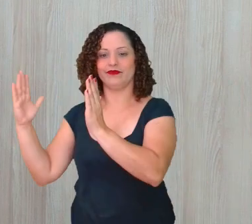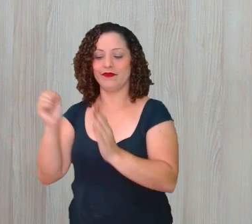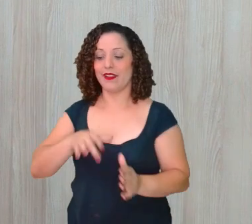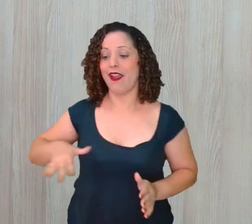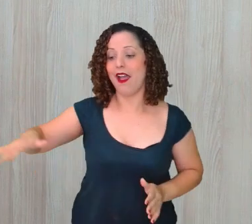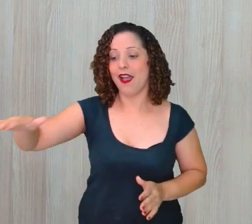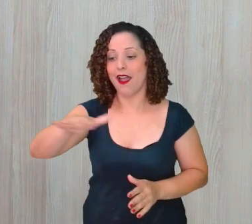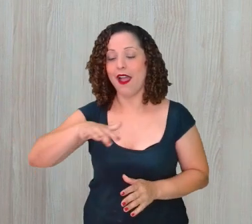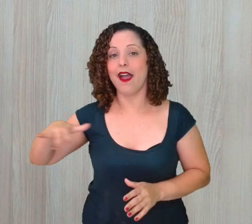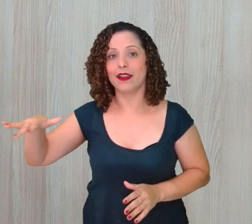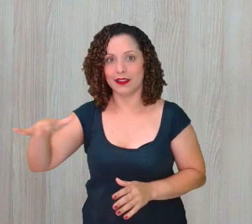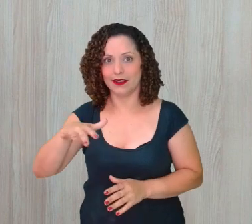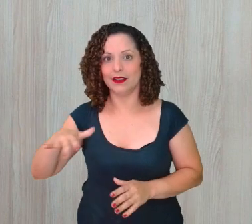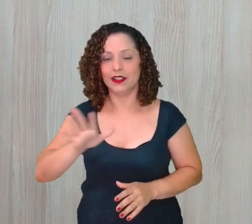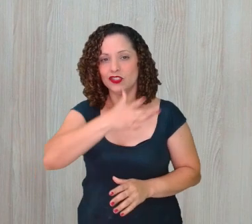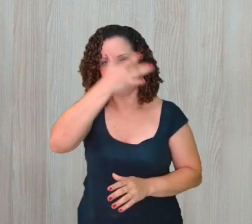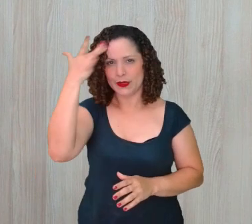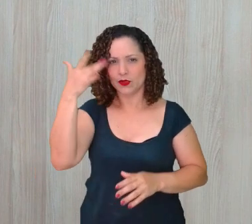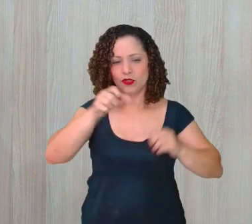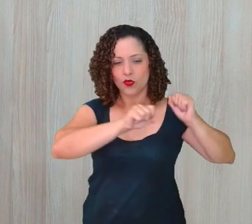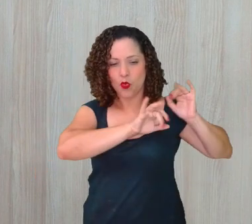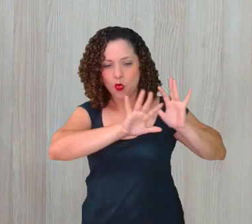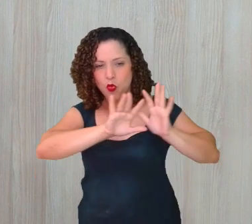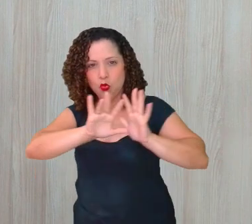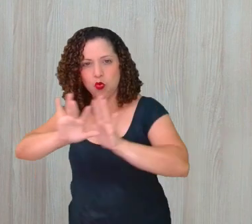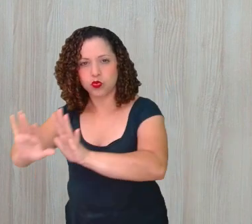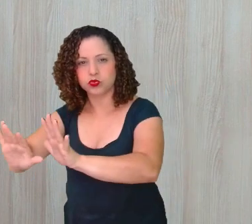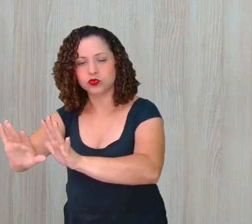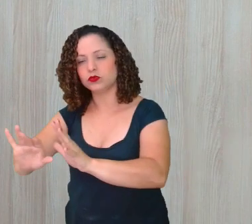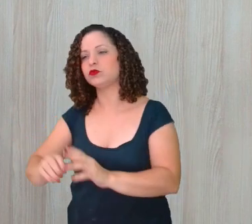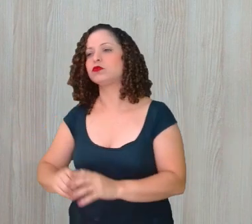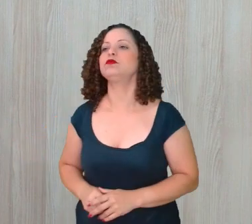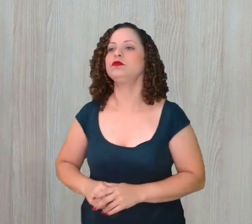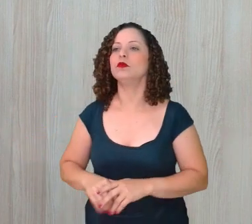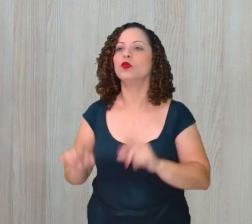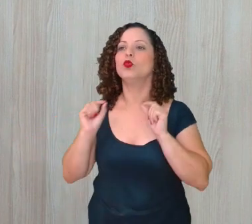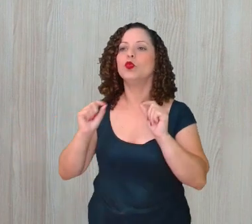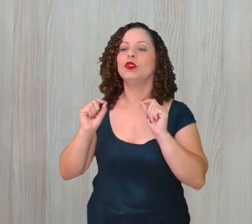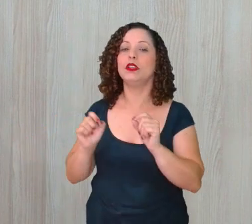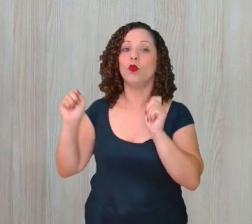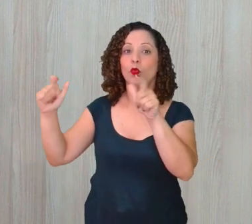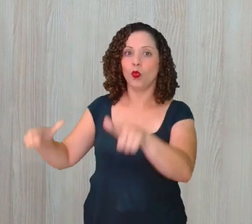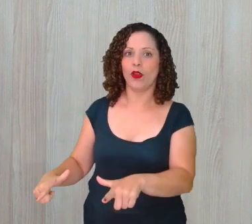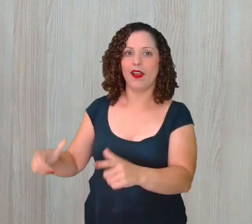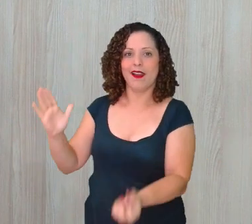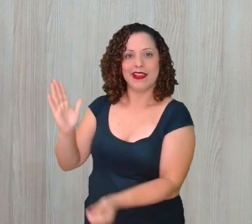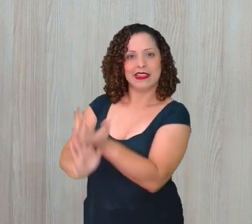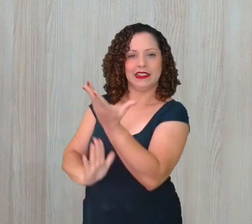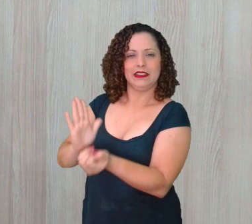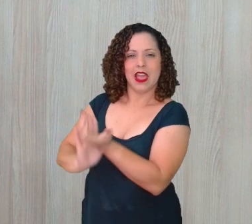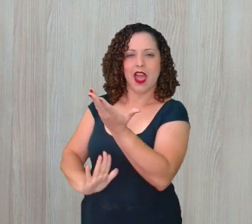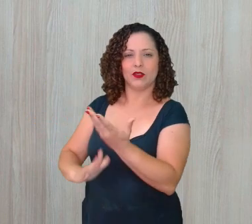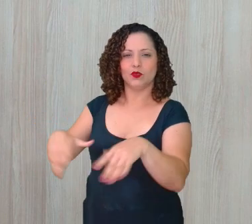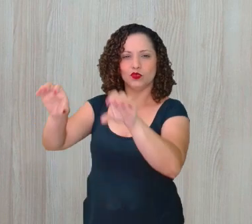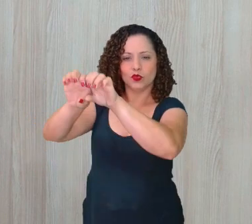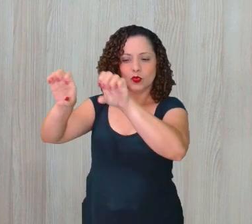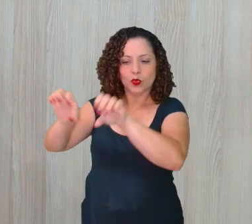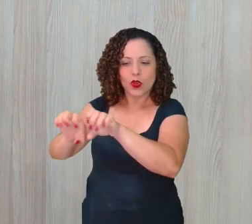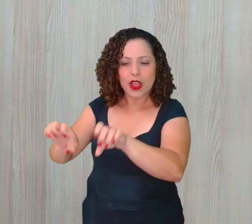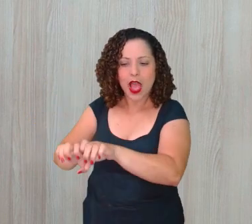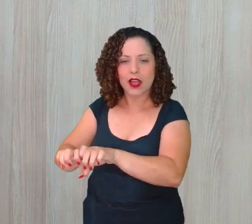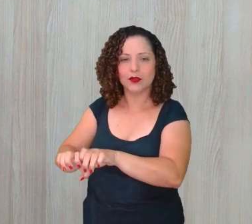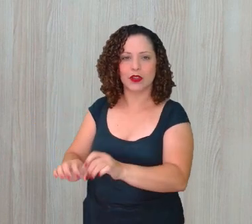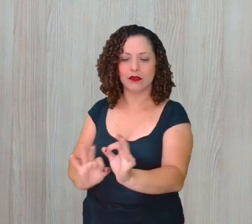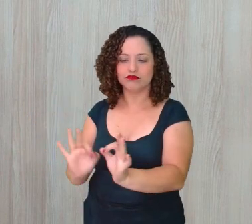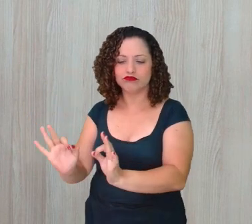espaço geográfico, mas o espaço cultural, né? É aquele espaço que é criado, que é formado pelo homem, né? A ação antrópica, ou